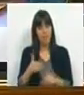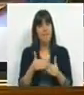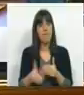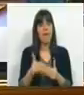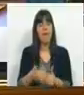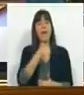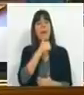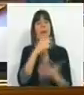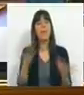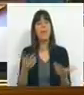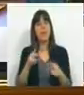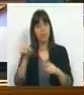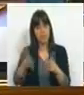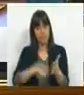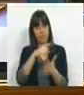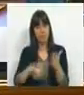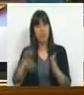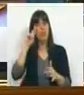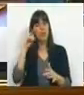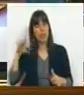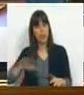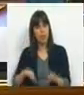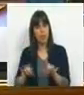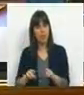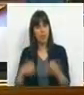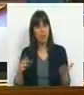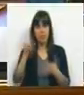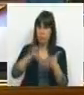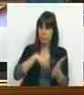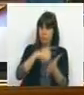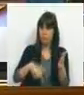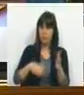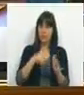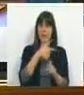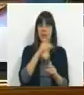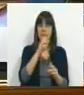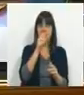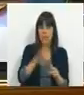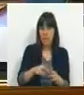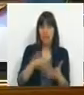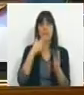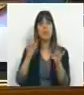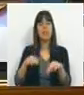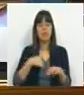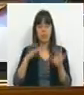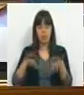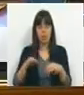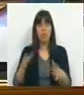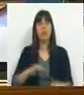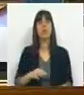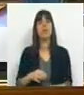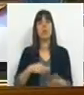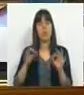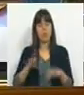aplicadas e como. Vão revogar os estágios profissionais? Vão revogar os SEI? Para terminar, senhora deputada. Estou a concluir,